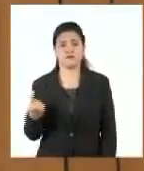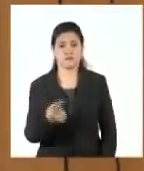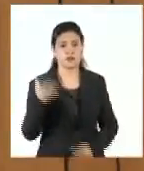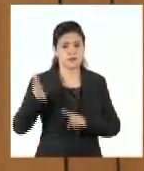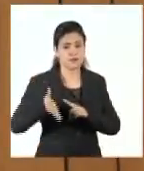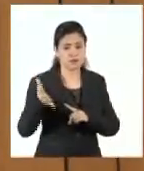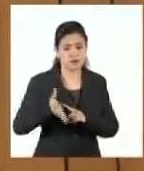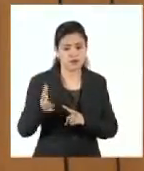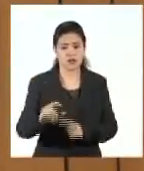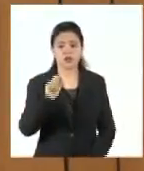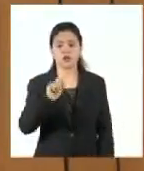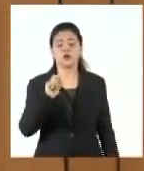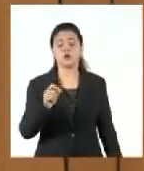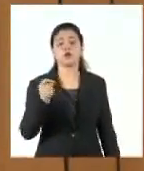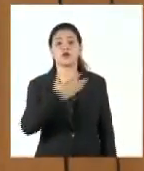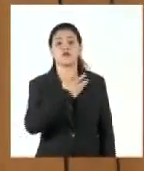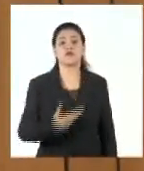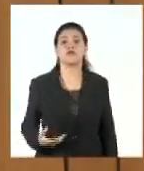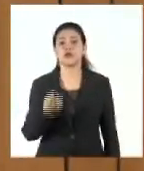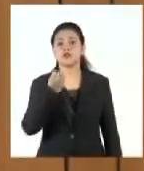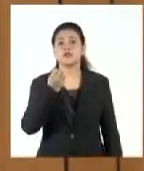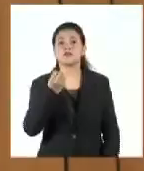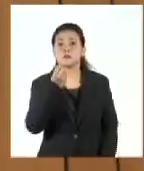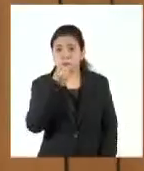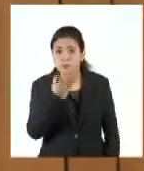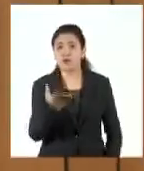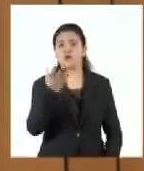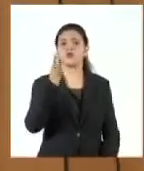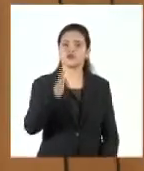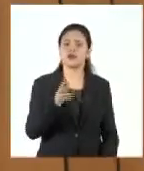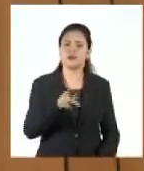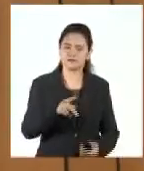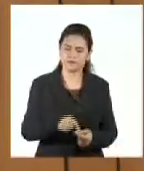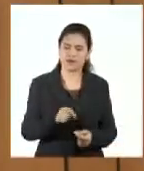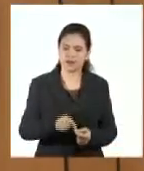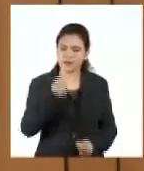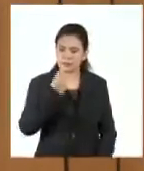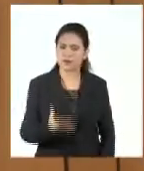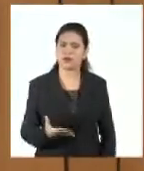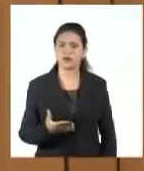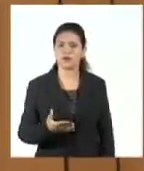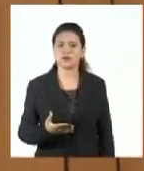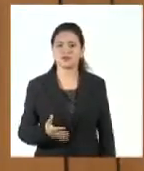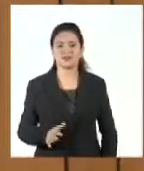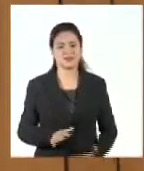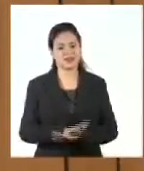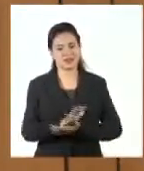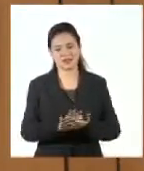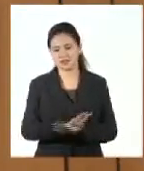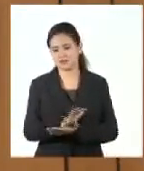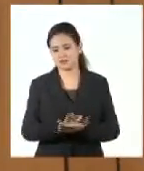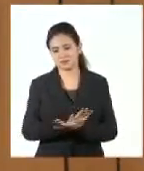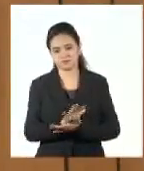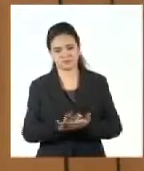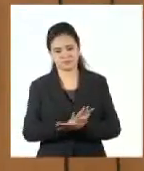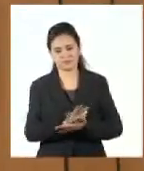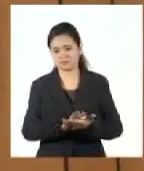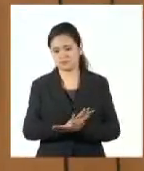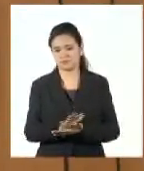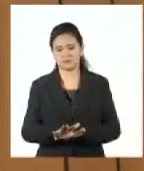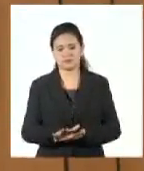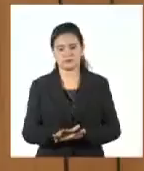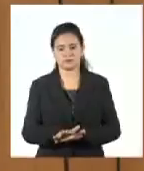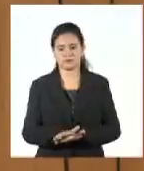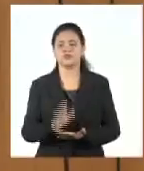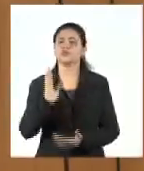não existe. Por quê? Porque o governo não existe. O fato é esse. Falaram muito,